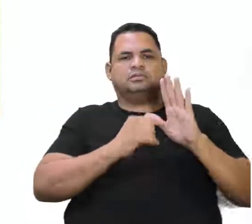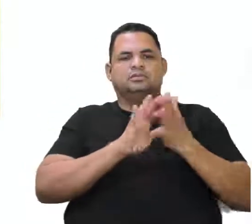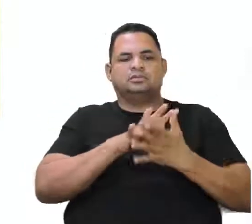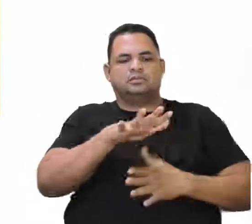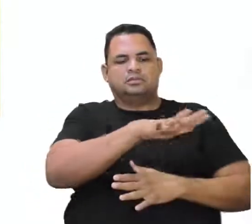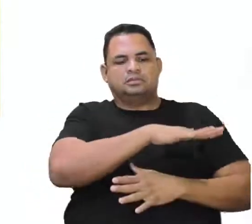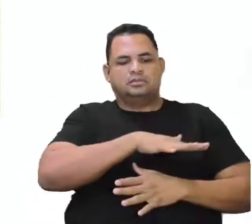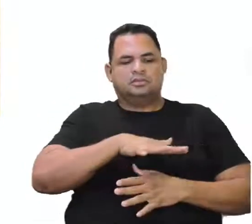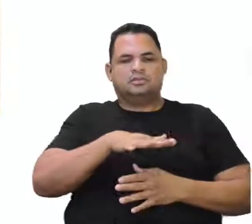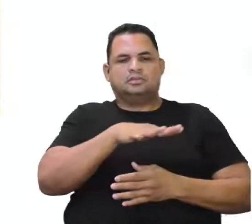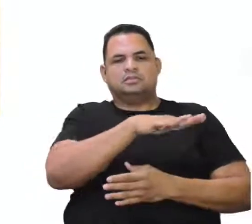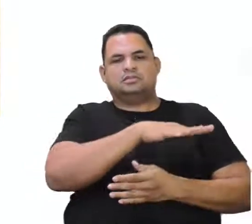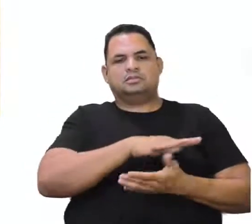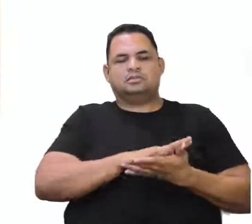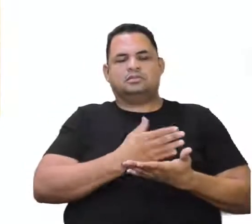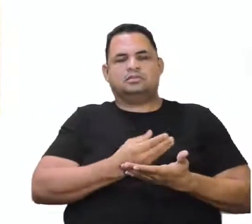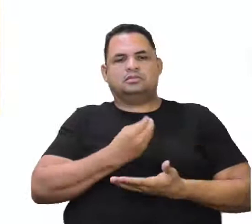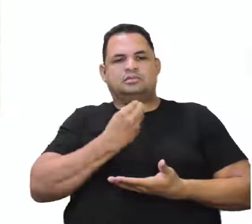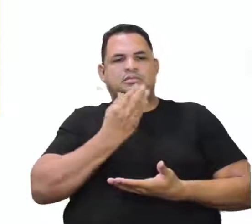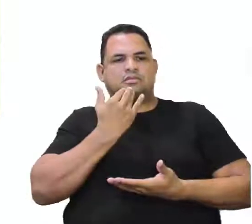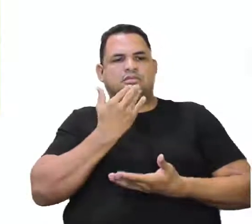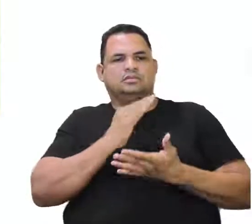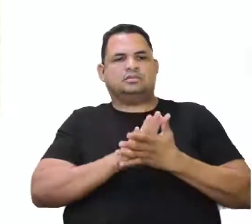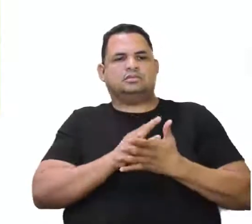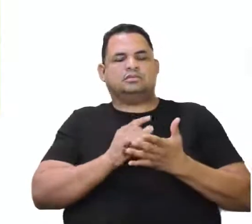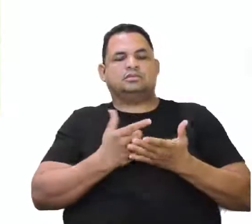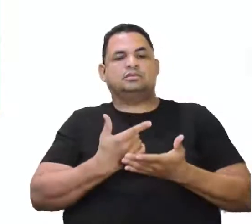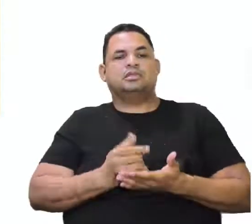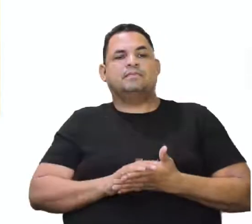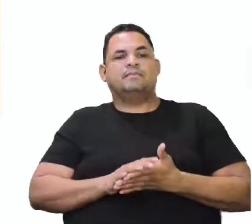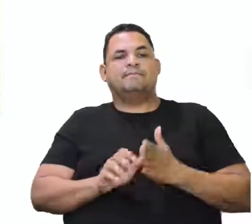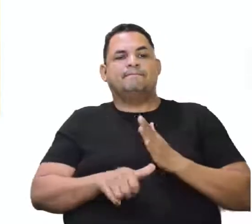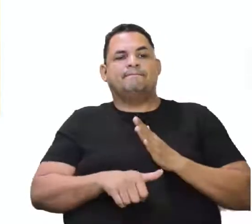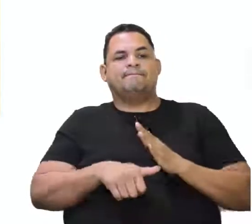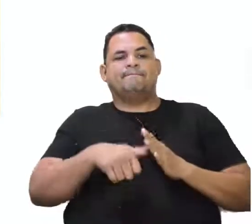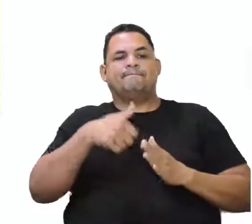hábitat alimentar. Então, nós vamos ter os produtores no primeiro nível,